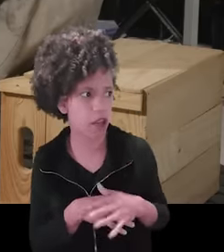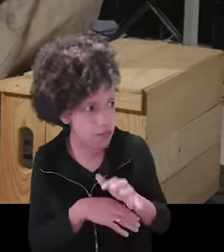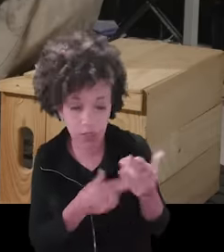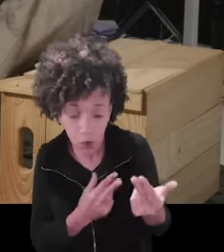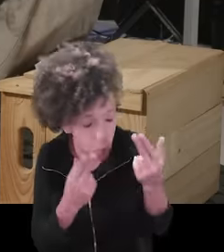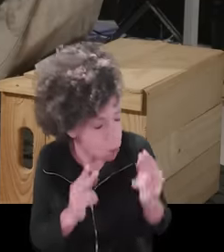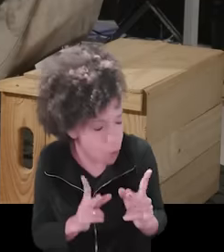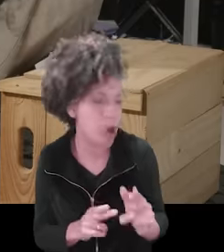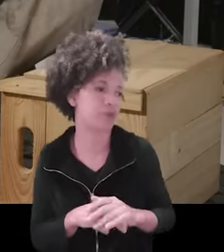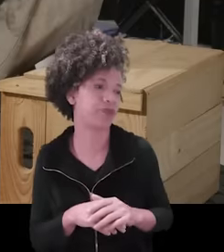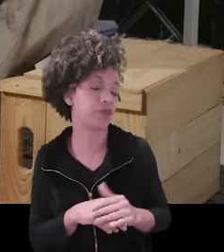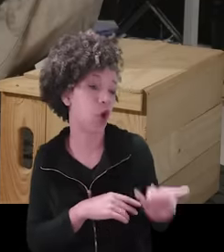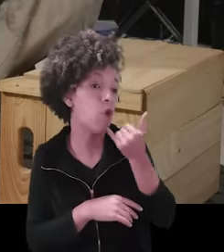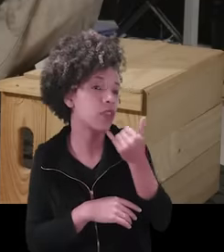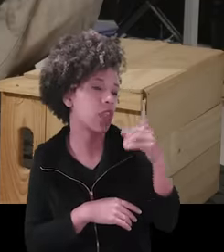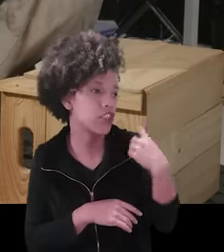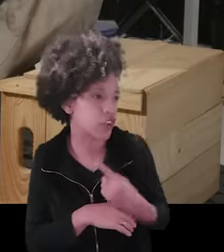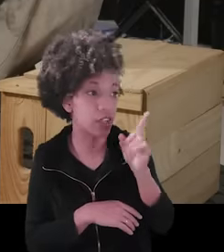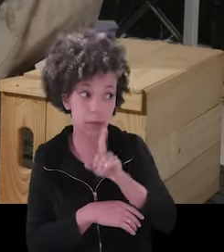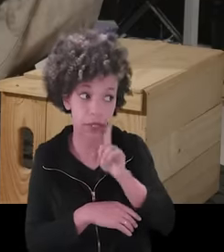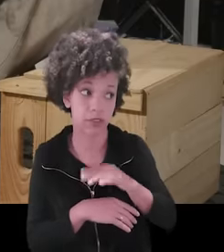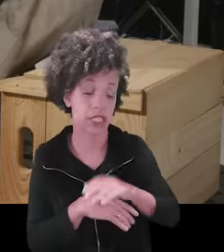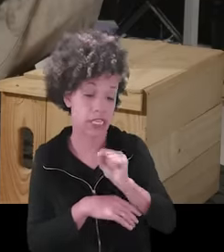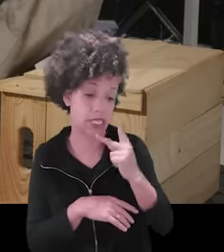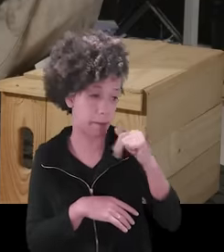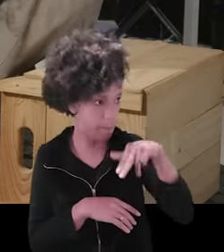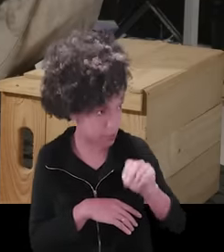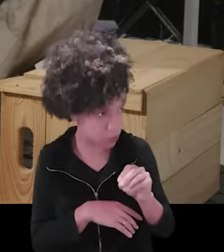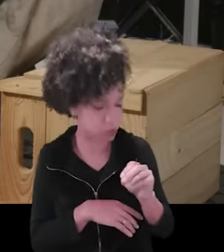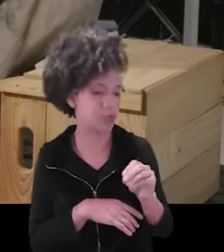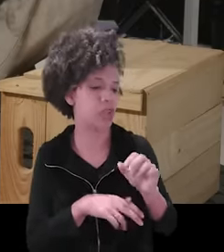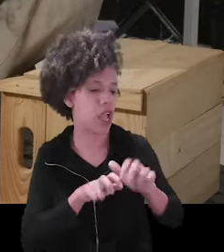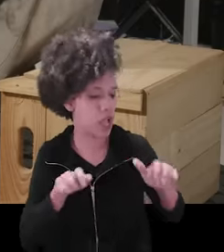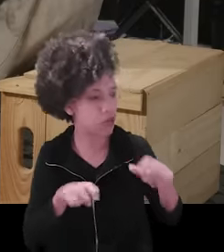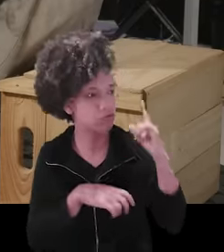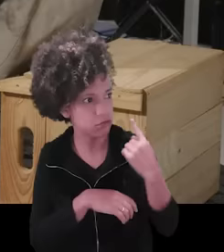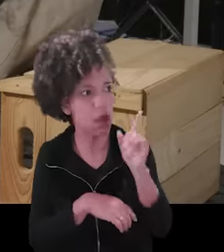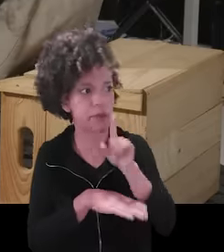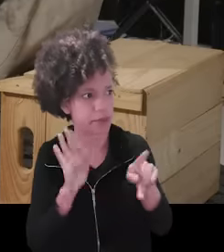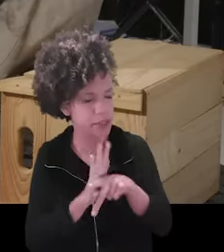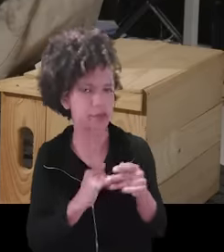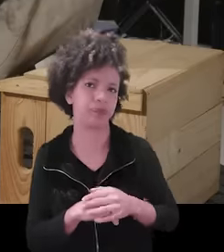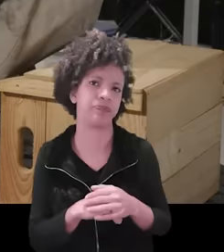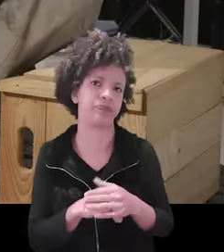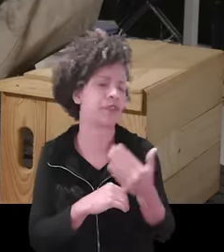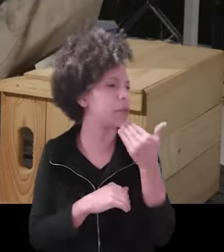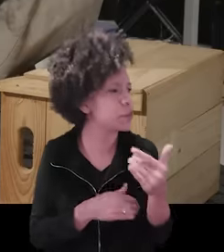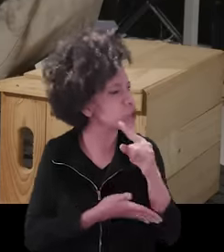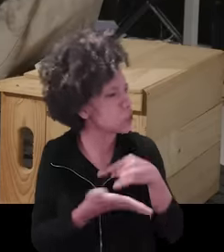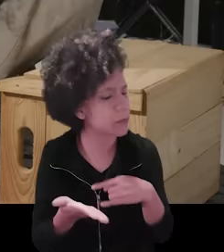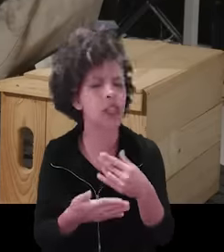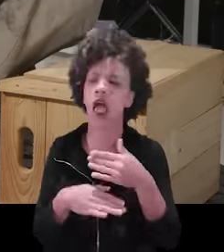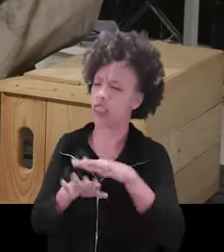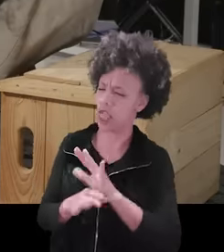isso E aí me deram o contato de um advogado American um pano de um escritório americano e a gente foi lá na cara